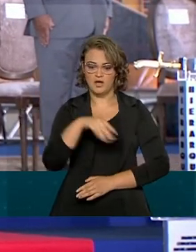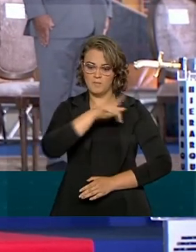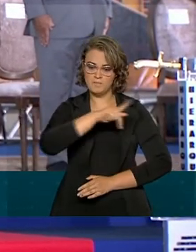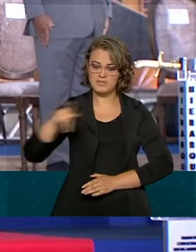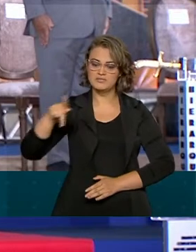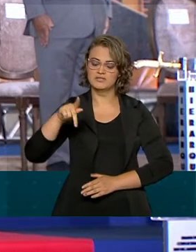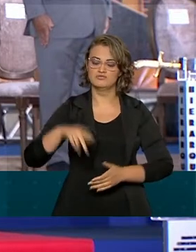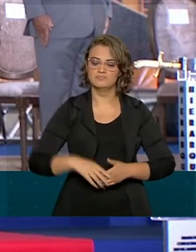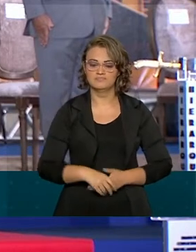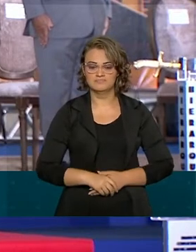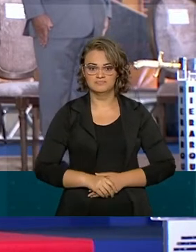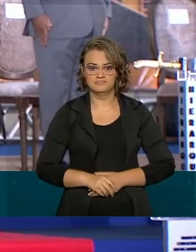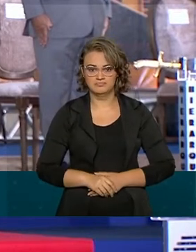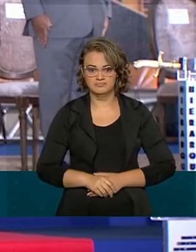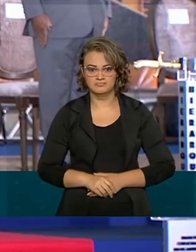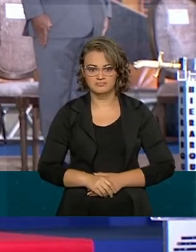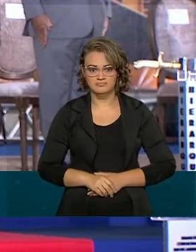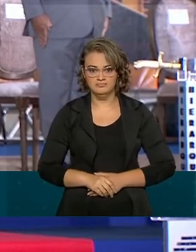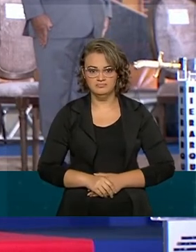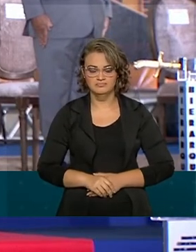presidente da república